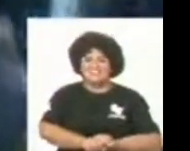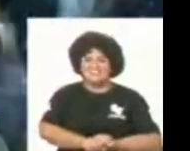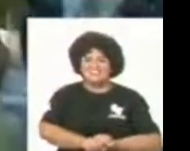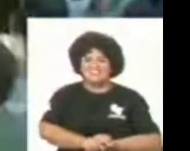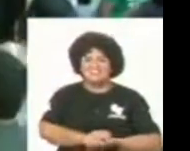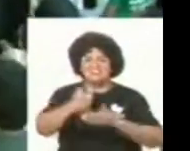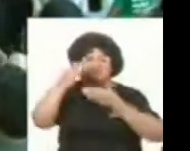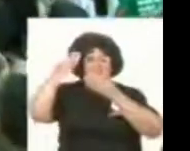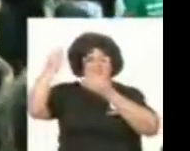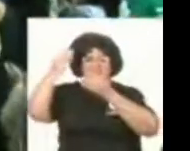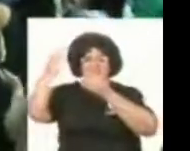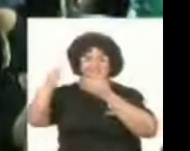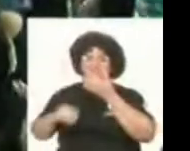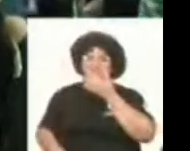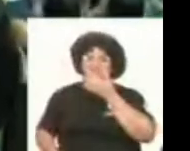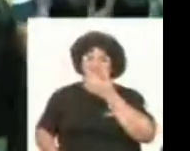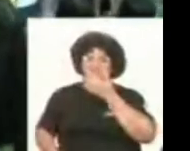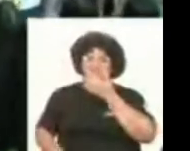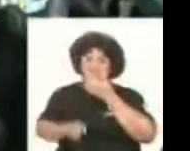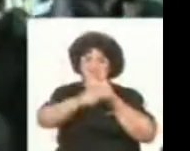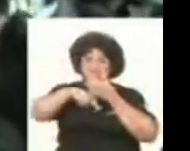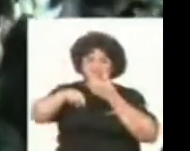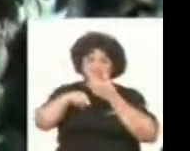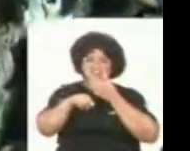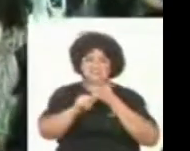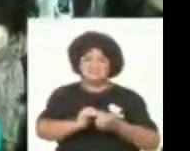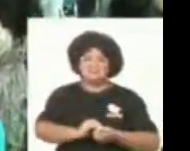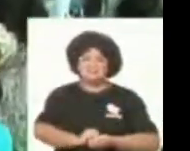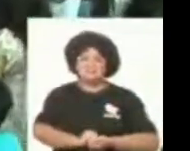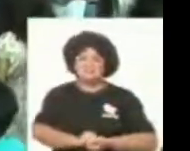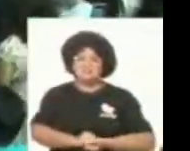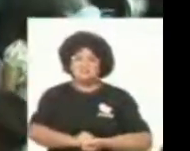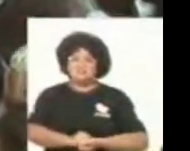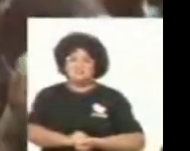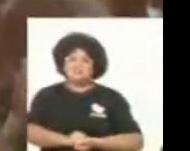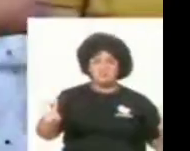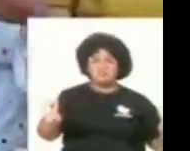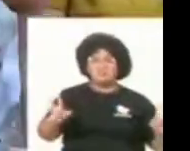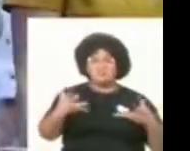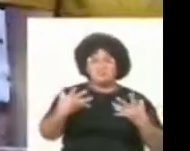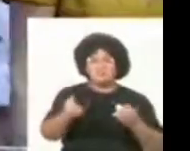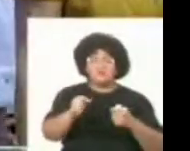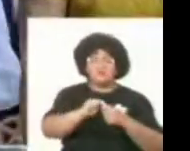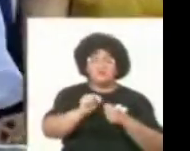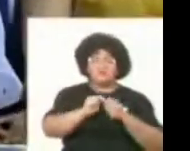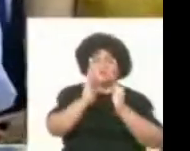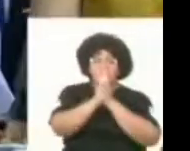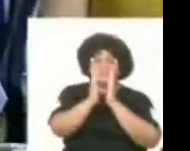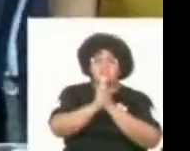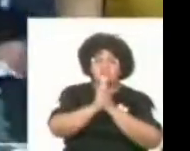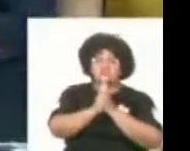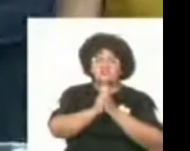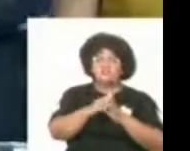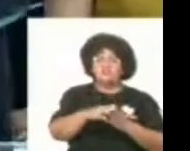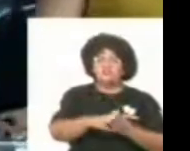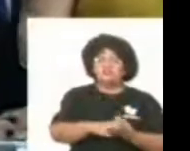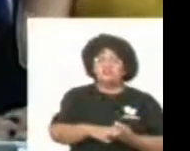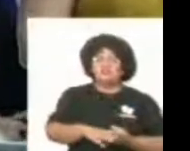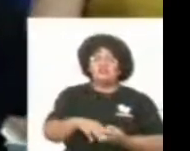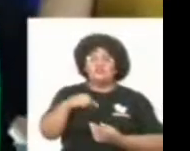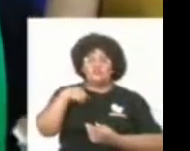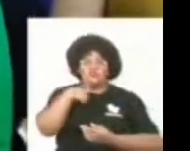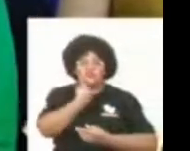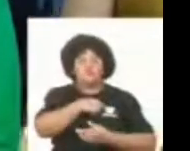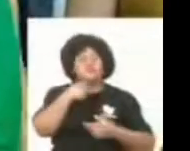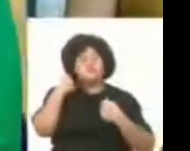Obrigada, querido. Você pode ficar aqui na frente? Eu queria agora fazer a última oração. É nos posicionar como combatentes